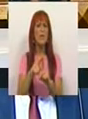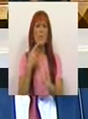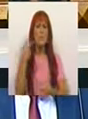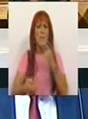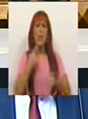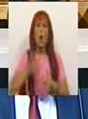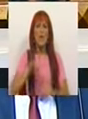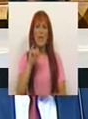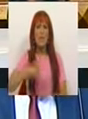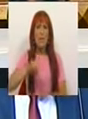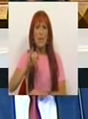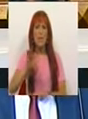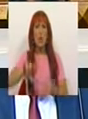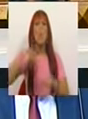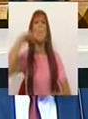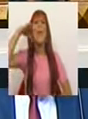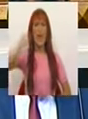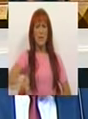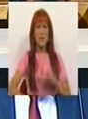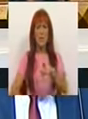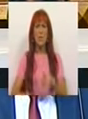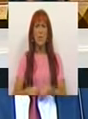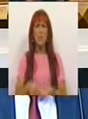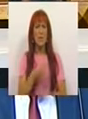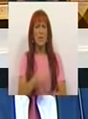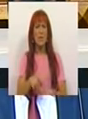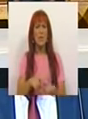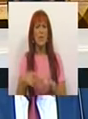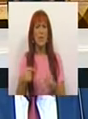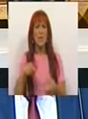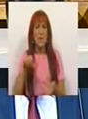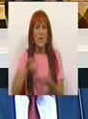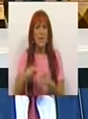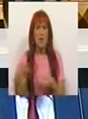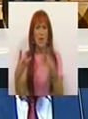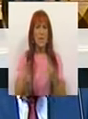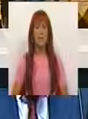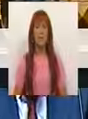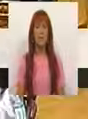reavaliação do IMI que o Partido Socialista votou em sede de orçamento.